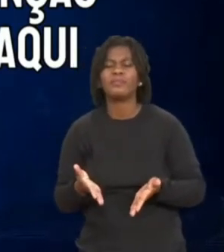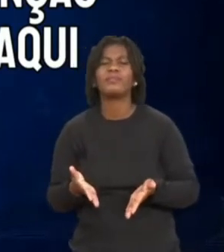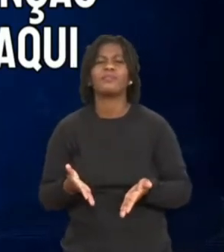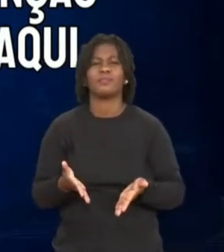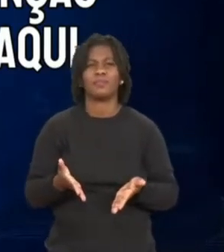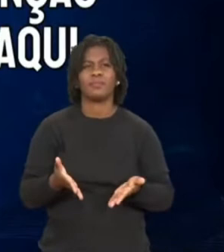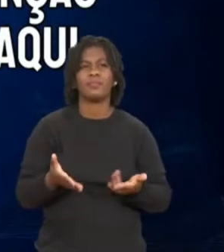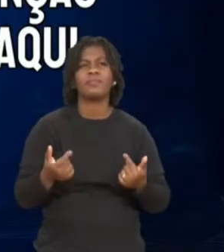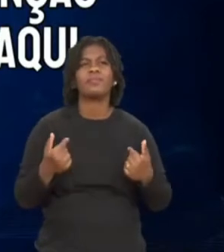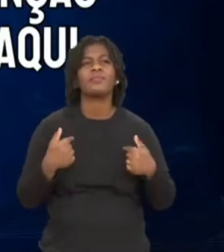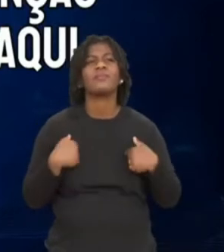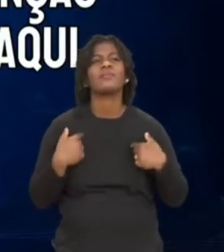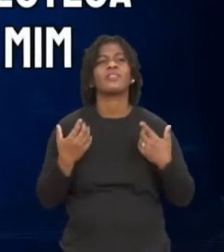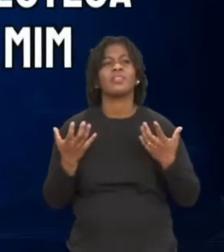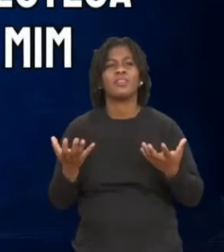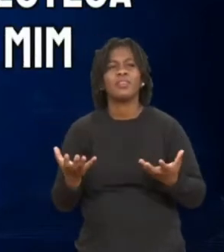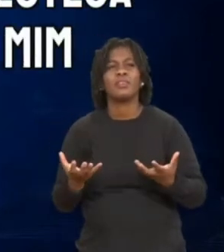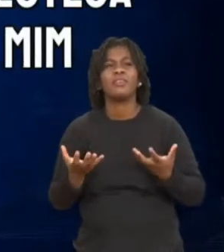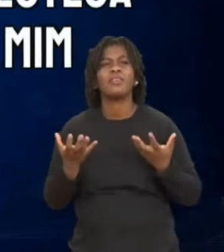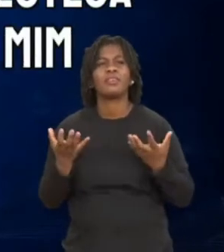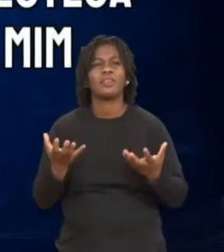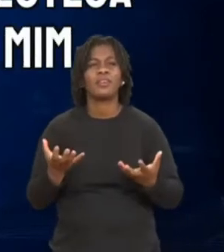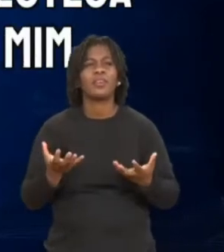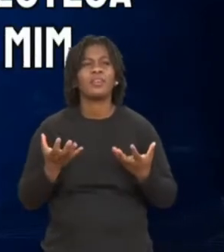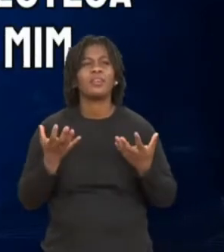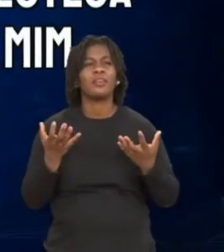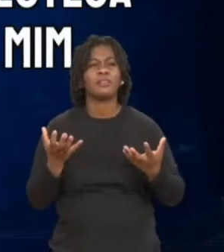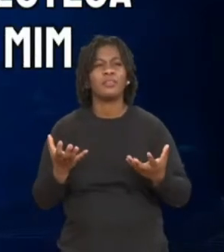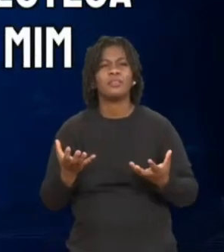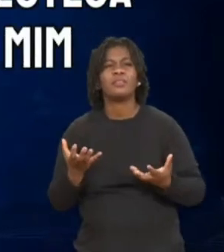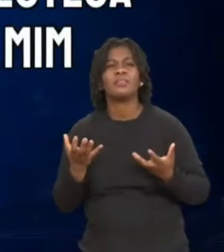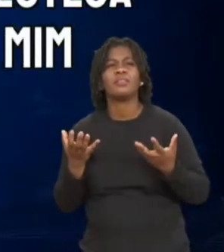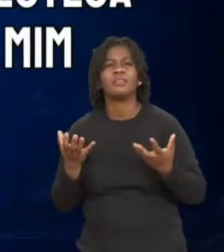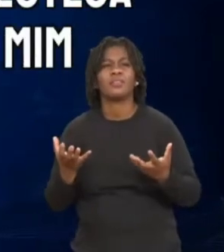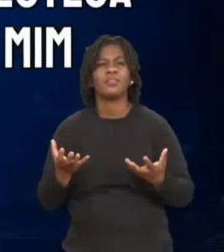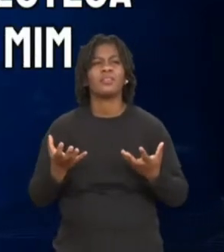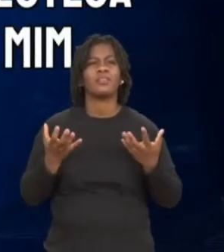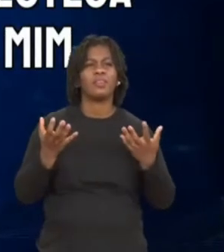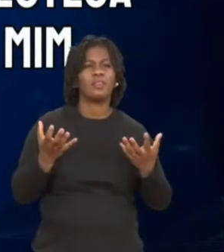Eu quero ser. Eu quero